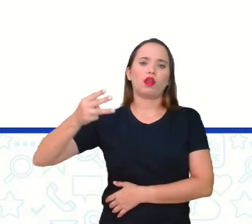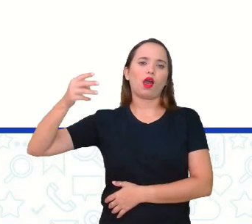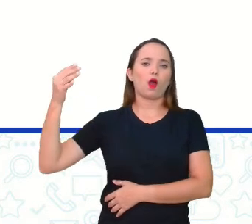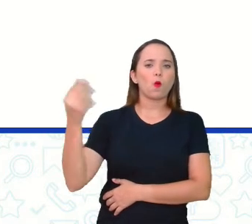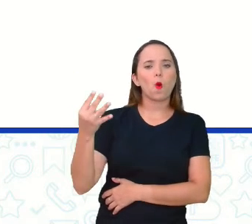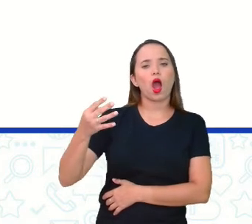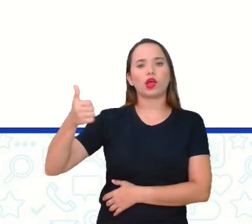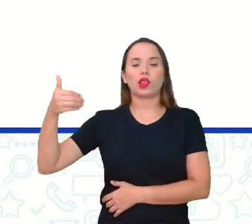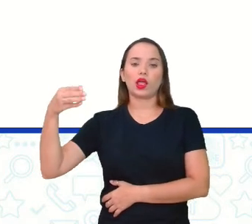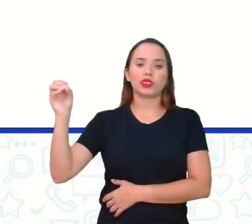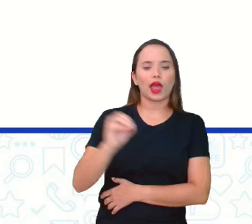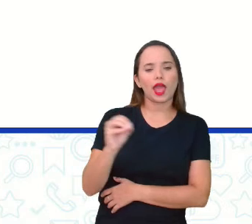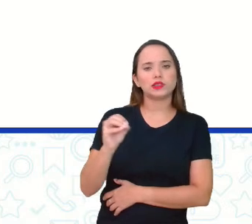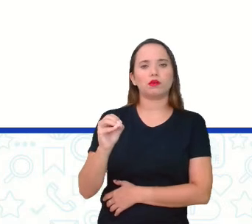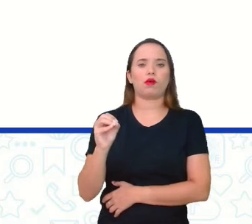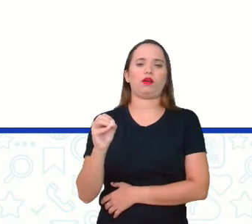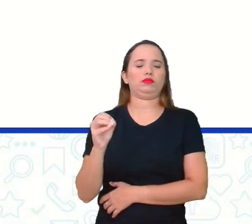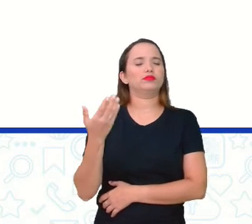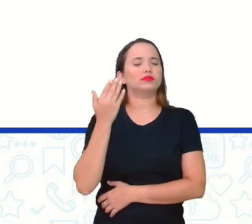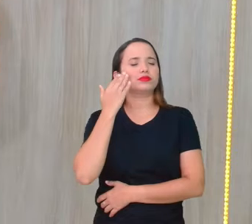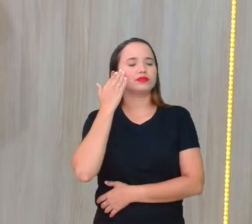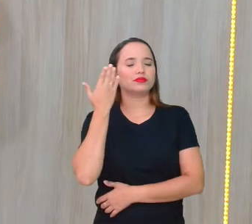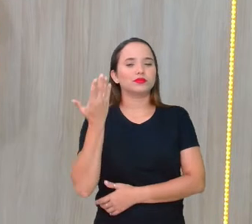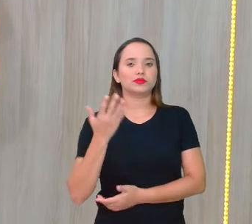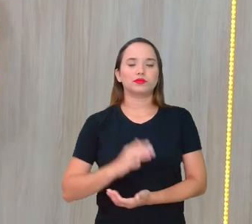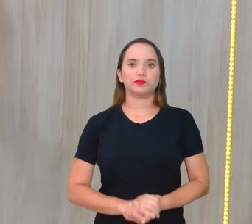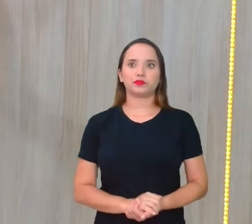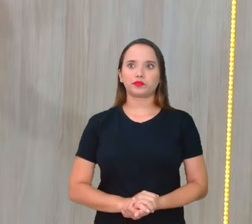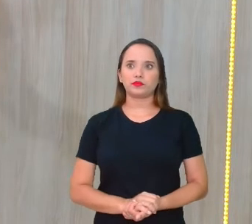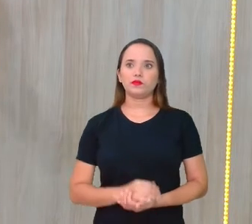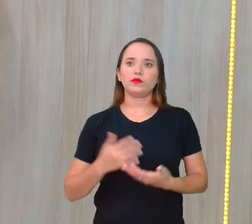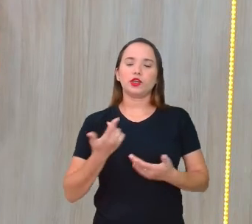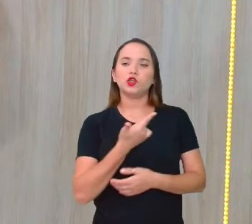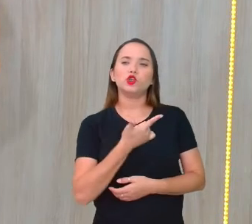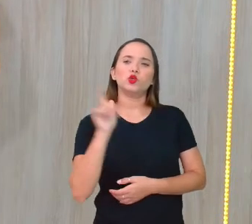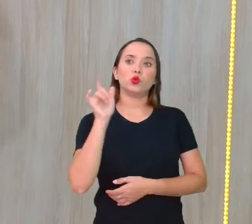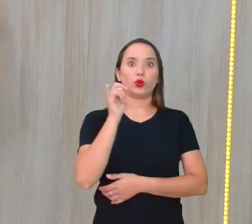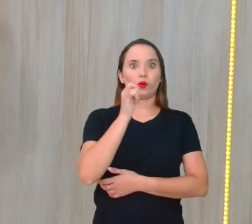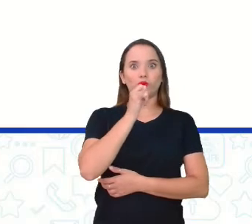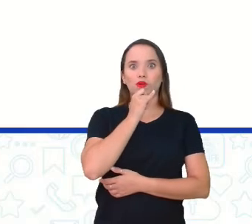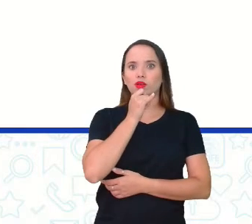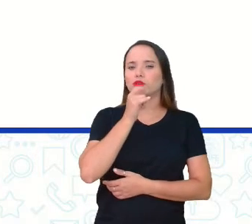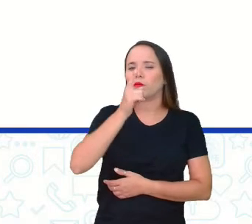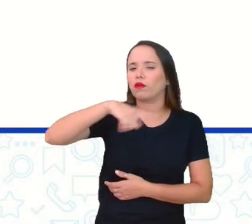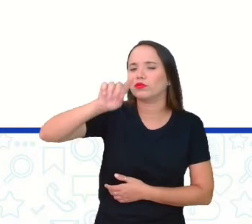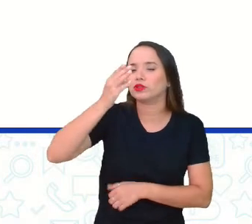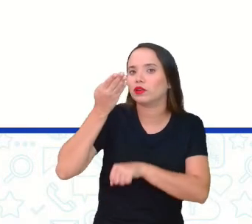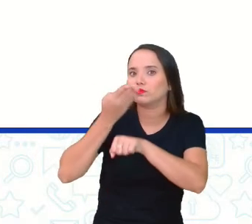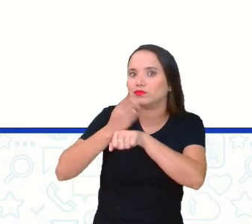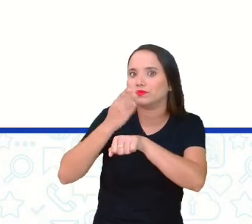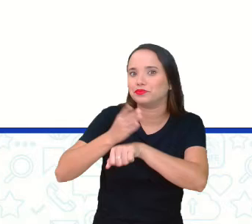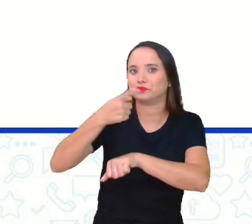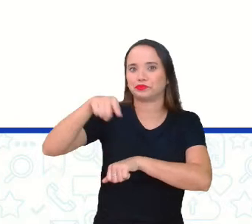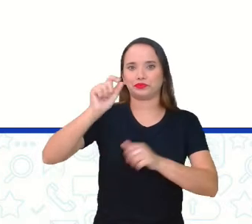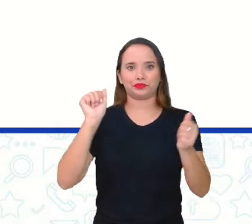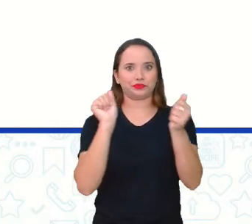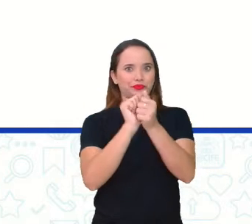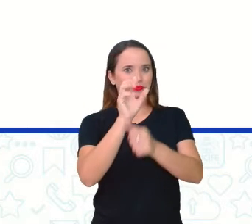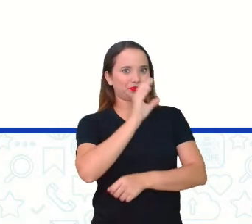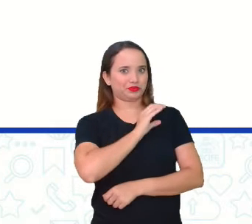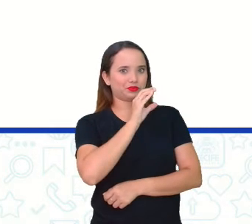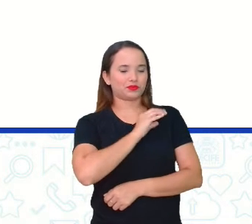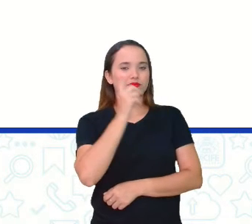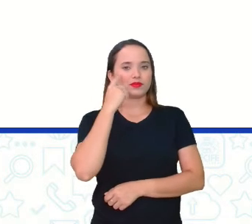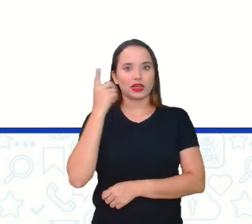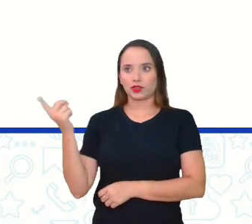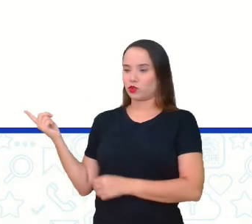à 25ª potência, tá bom? E o outro exemplo que para você treinar aí com seus colegas, treinar na escola, é como se fosse